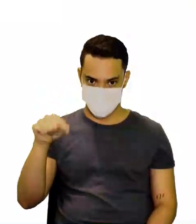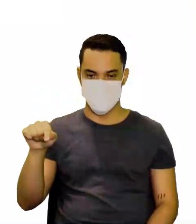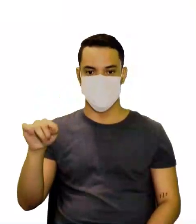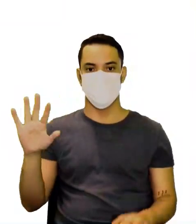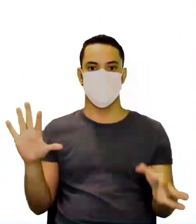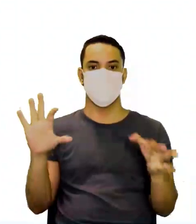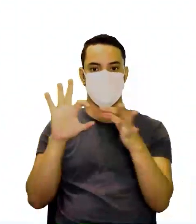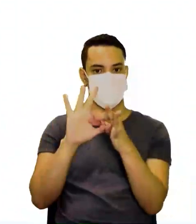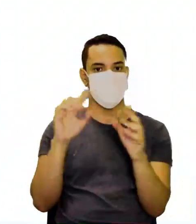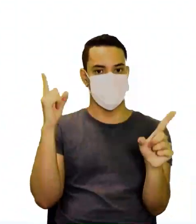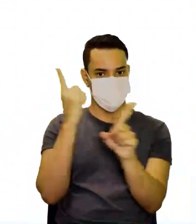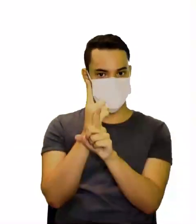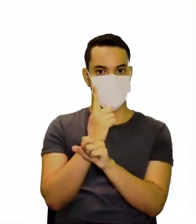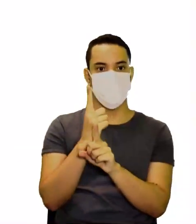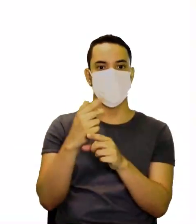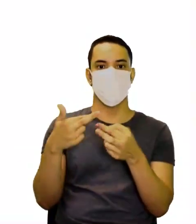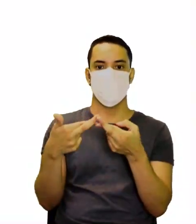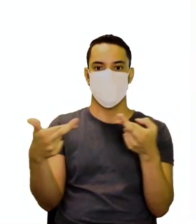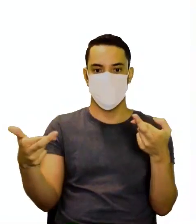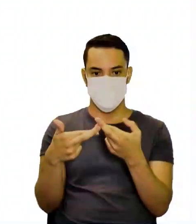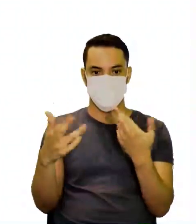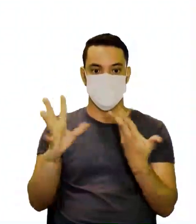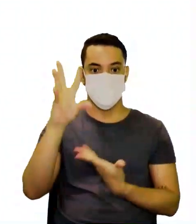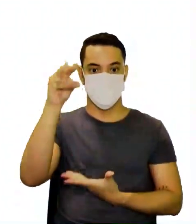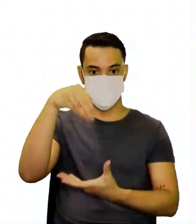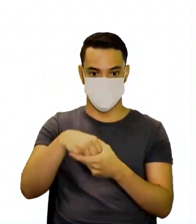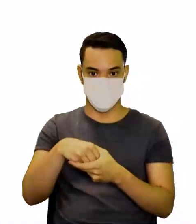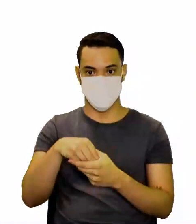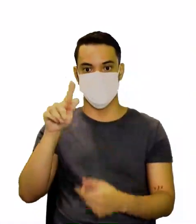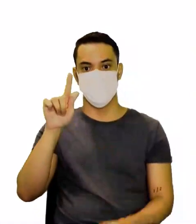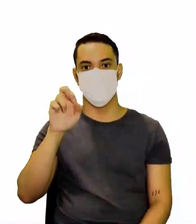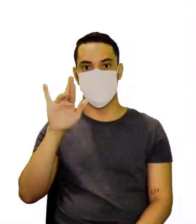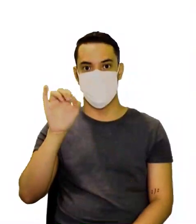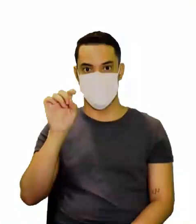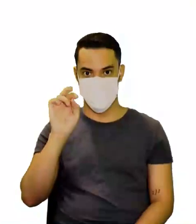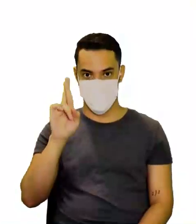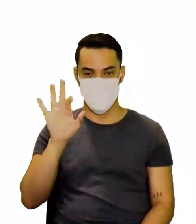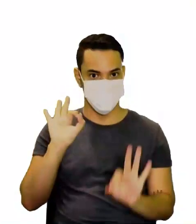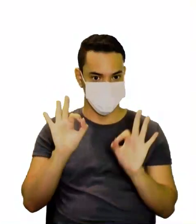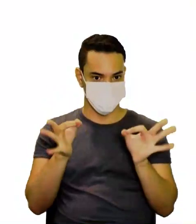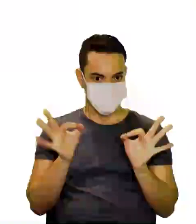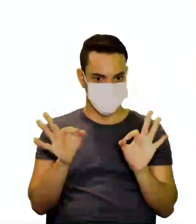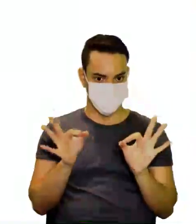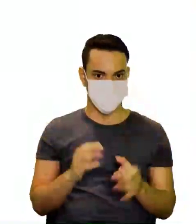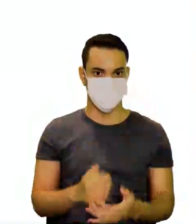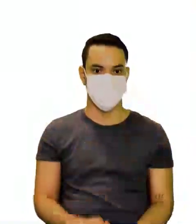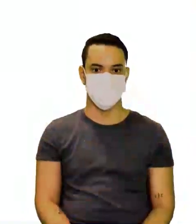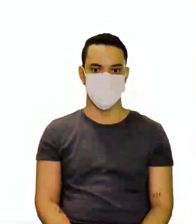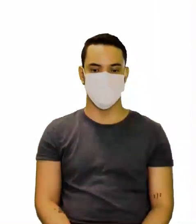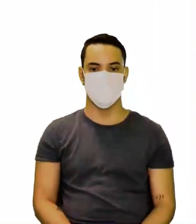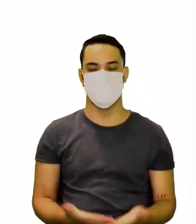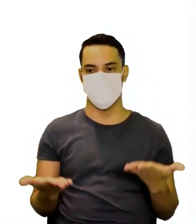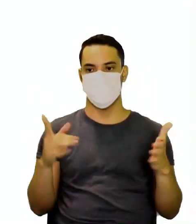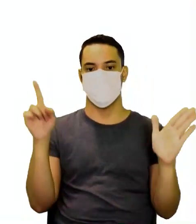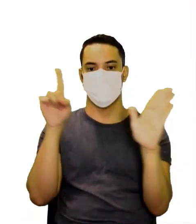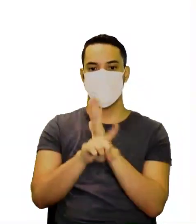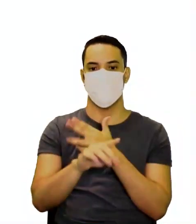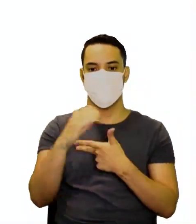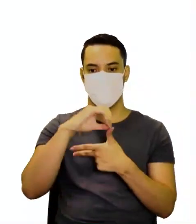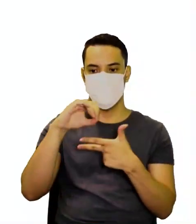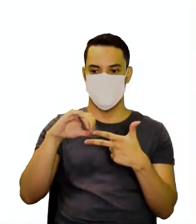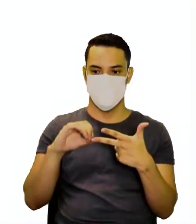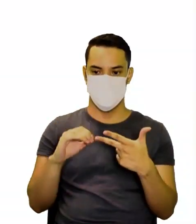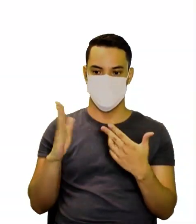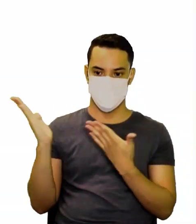que você acha essa resistência interna do gerador. Entendido isso? Fechou? E aqui nós temos